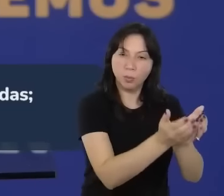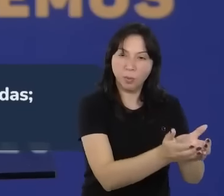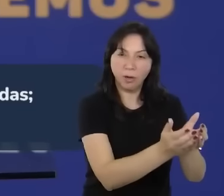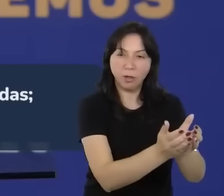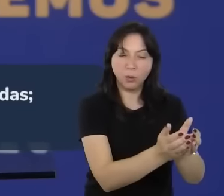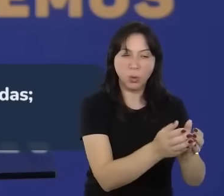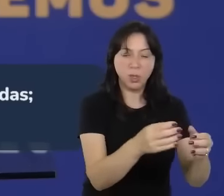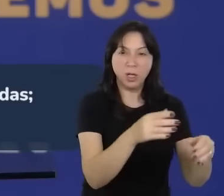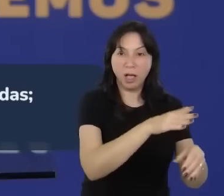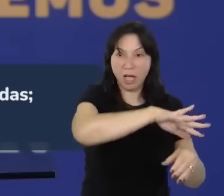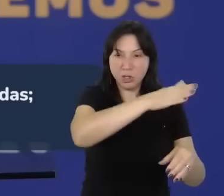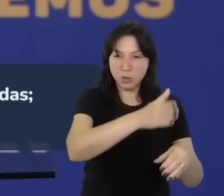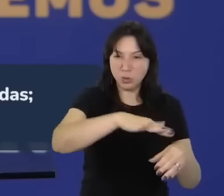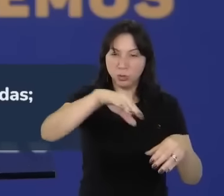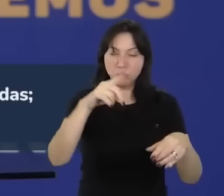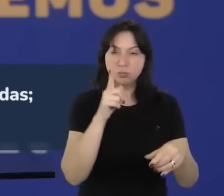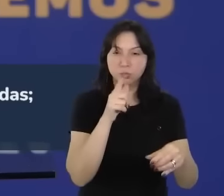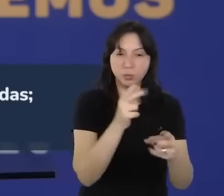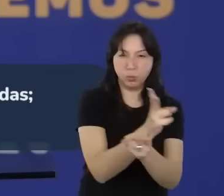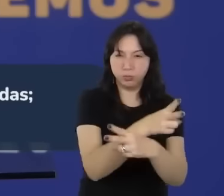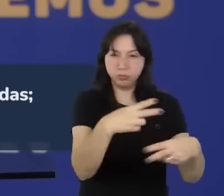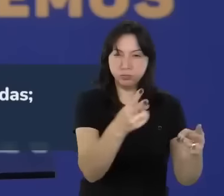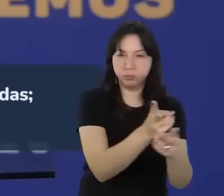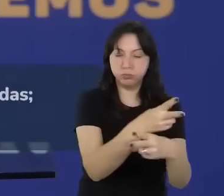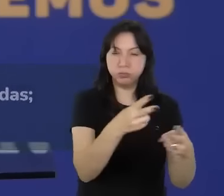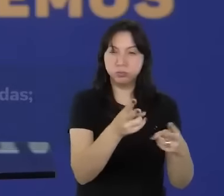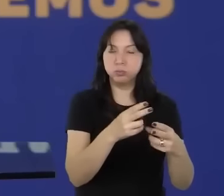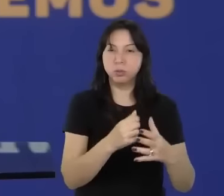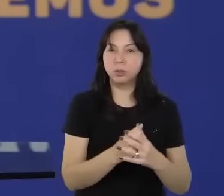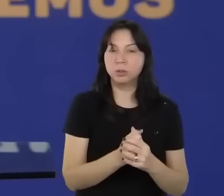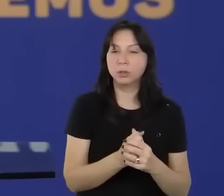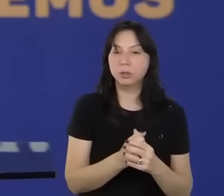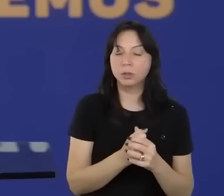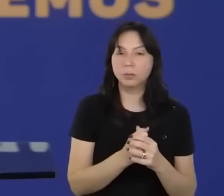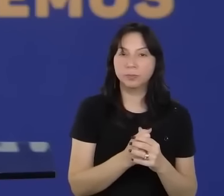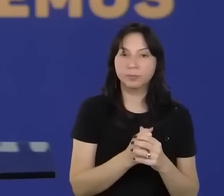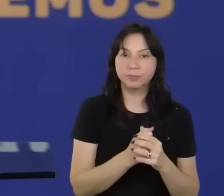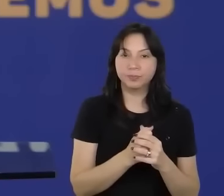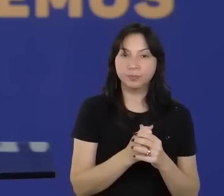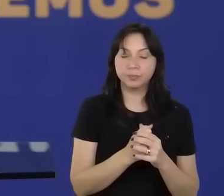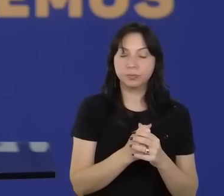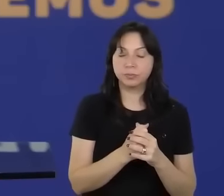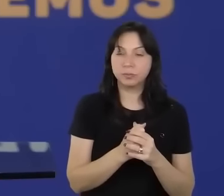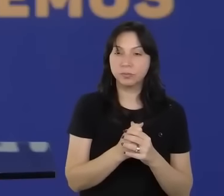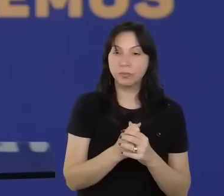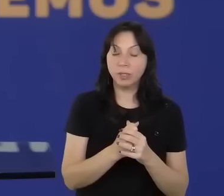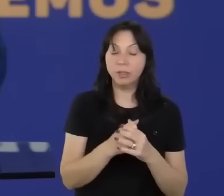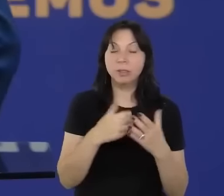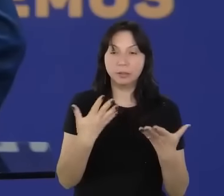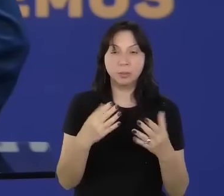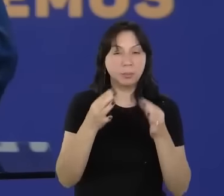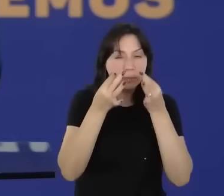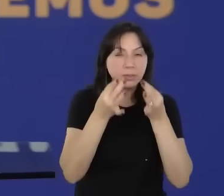ondas porque o vento era contrário destaco aqui quatro coisas